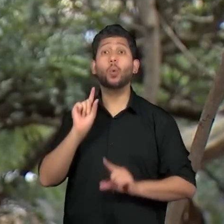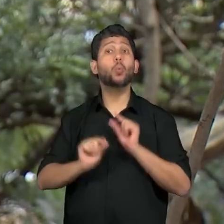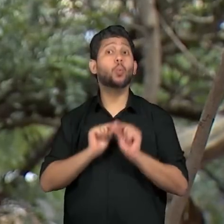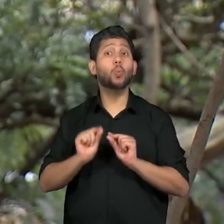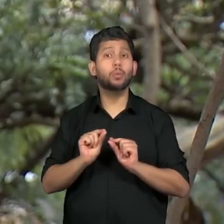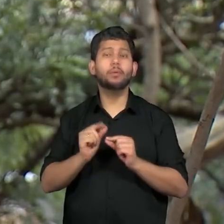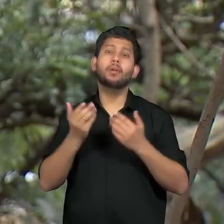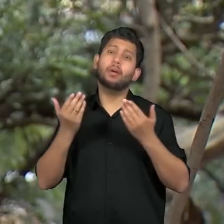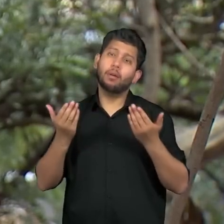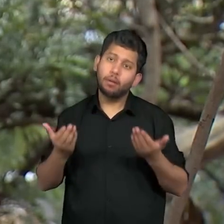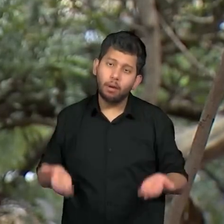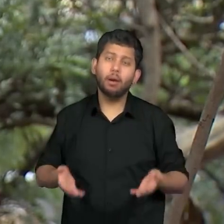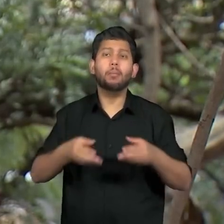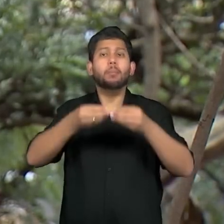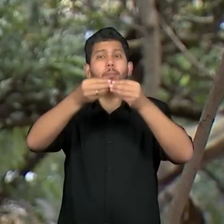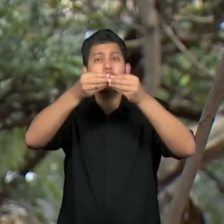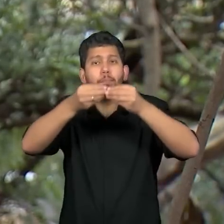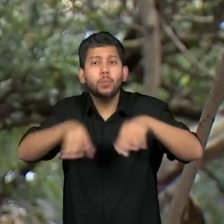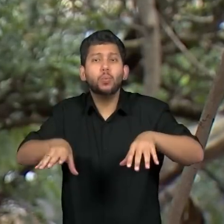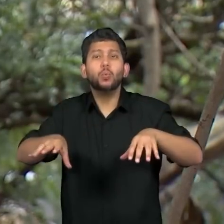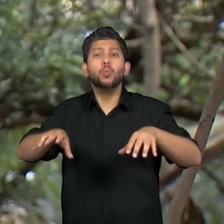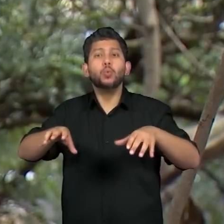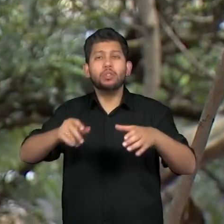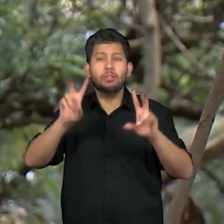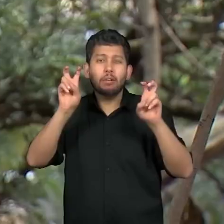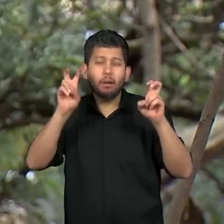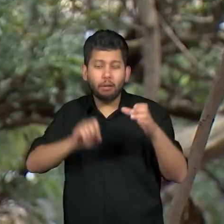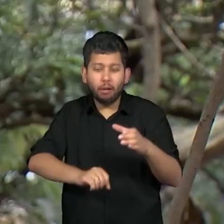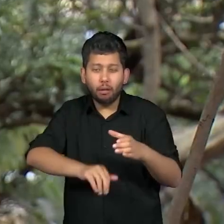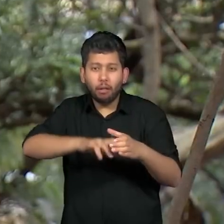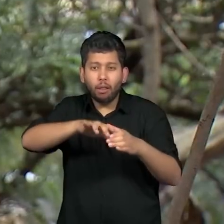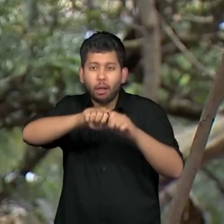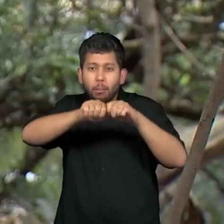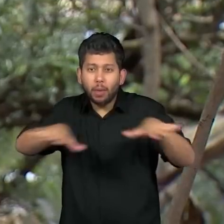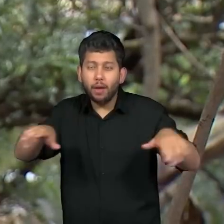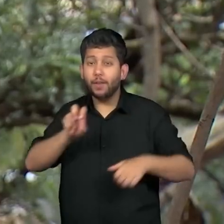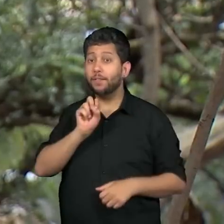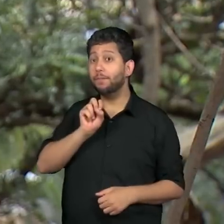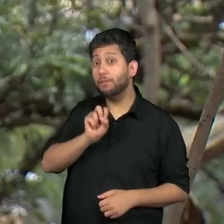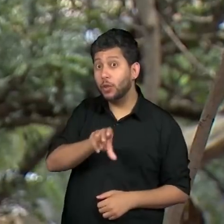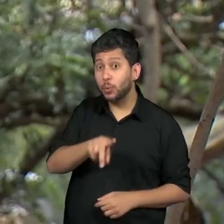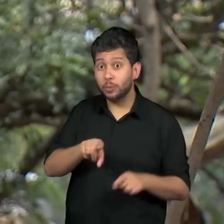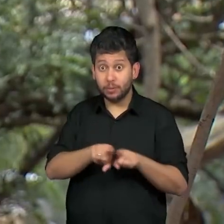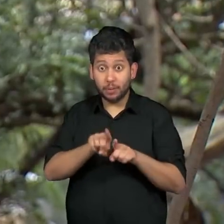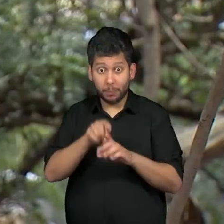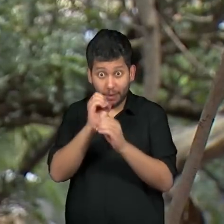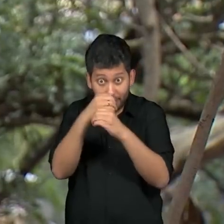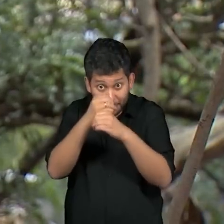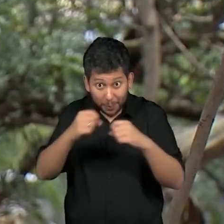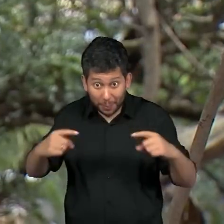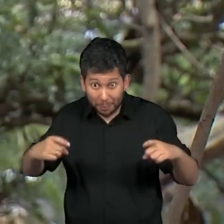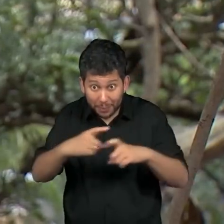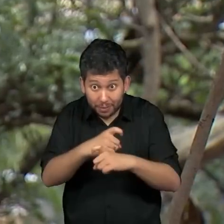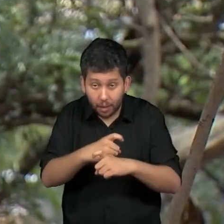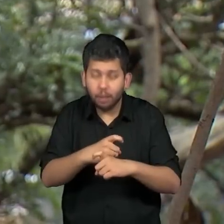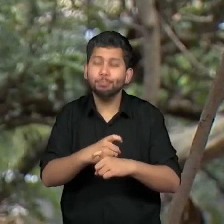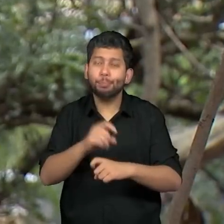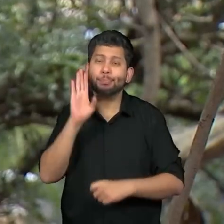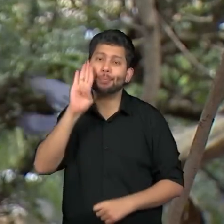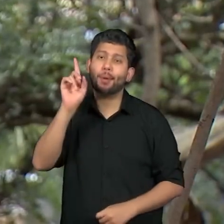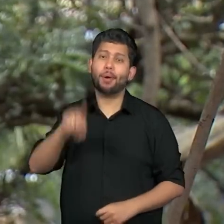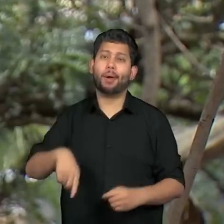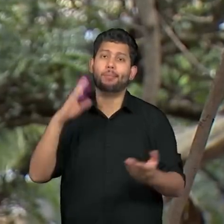estudo como causador de possíveis transbordamentos de vírus e bactérias é o desmatamento, principalmente